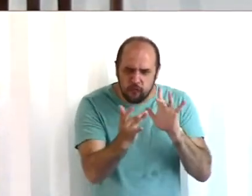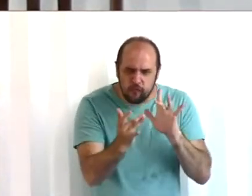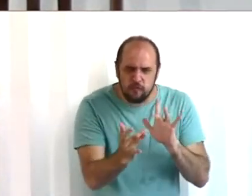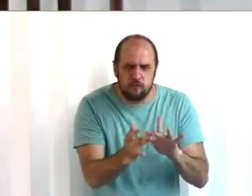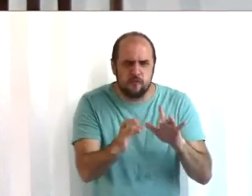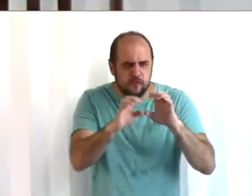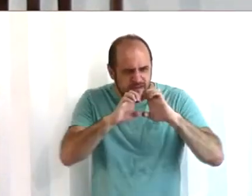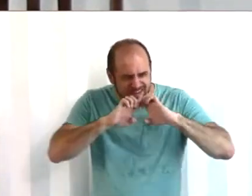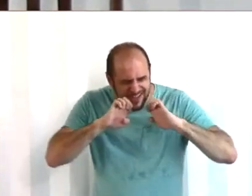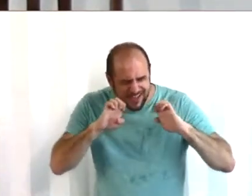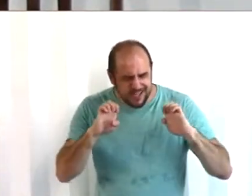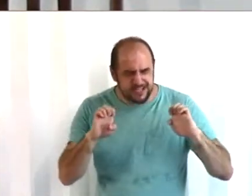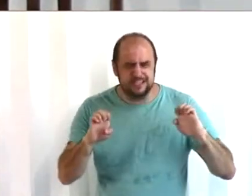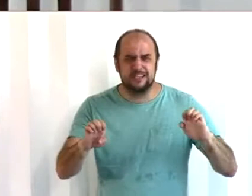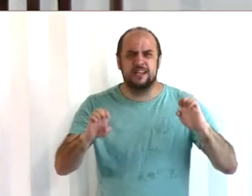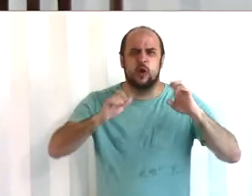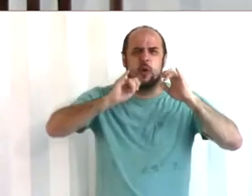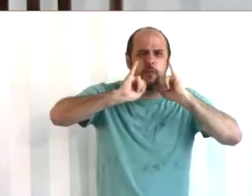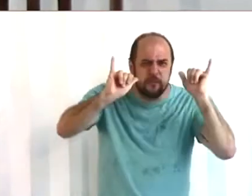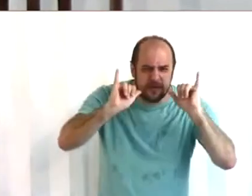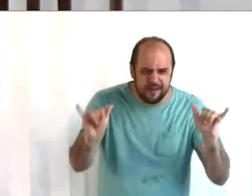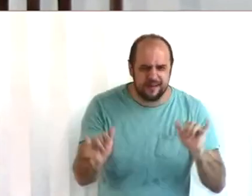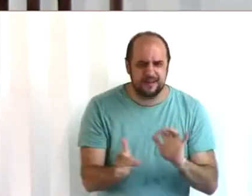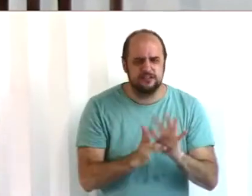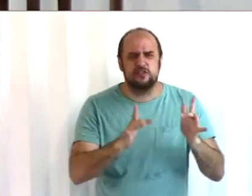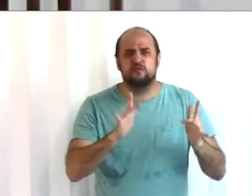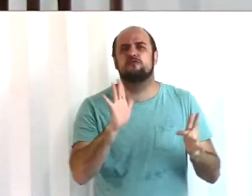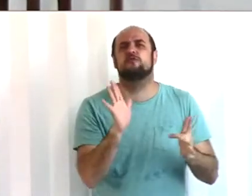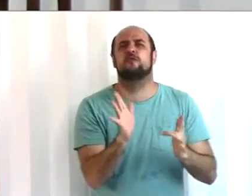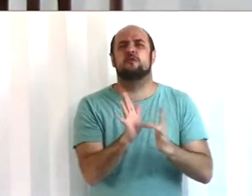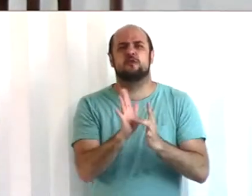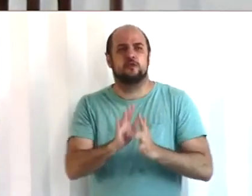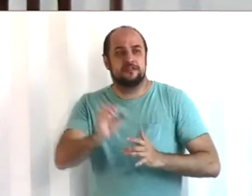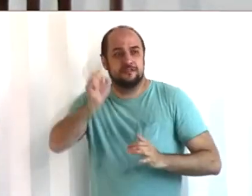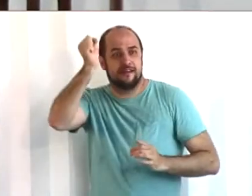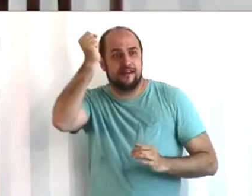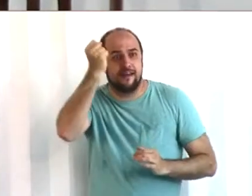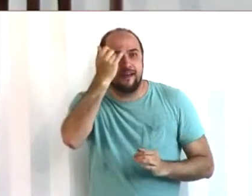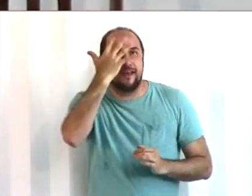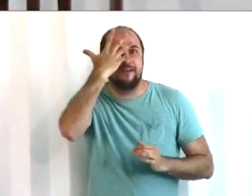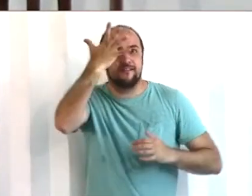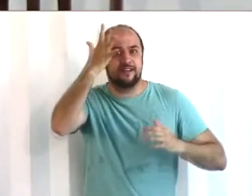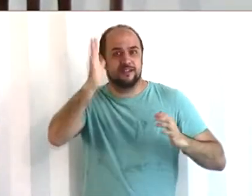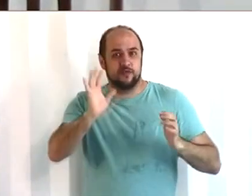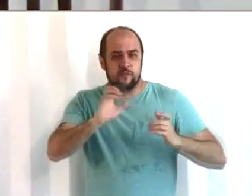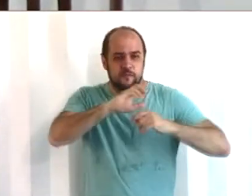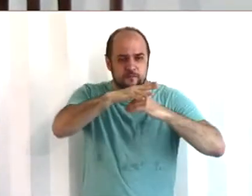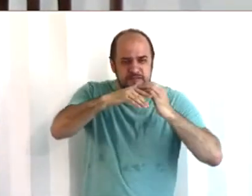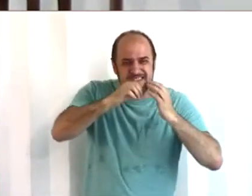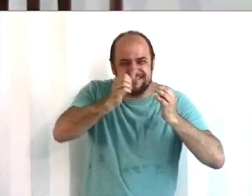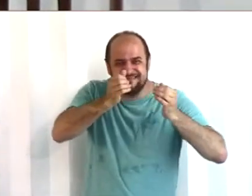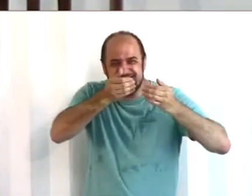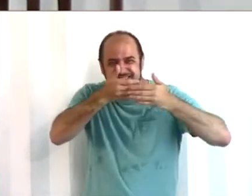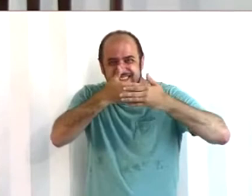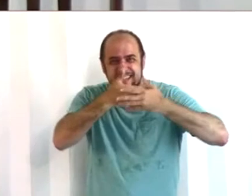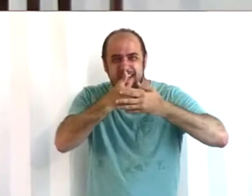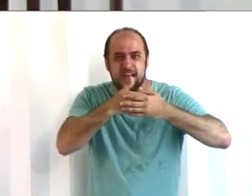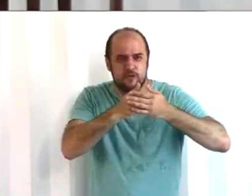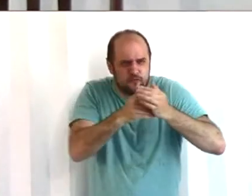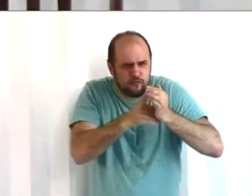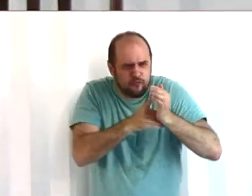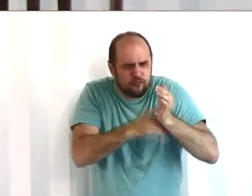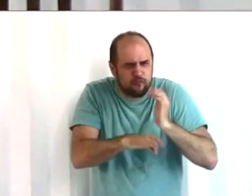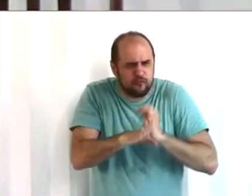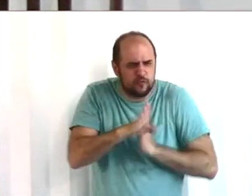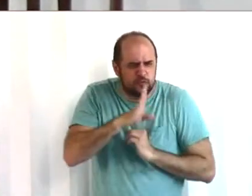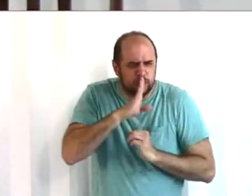meu evangelho, e a pregação de Jesus Cristo, conforme a revelação do mistério guardado em